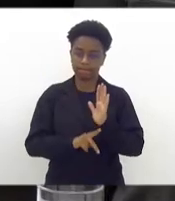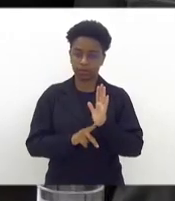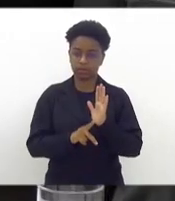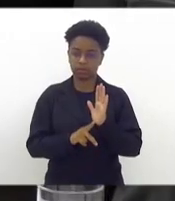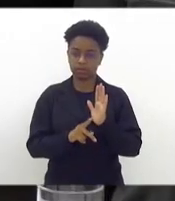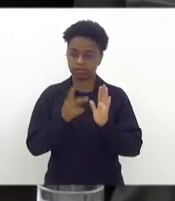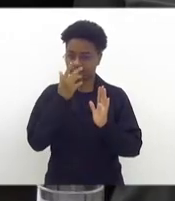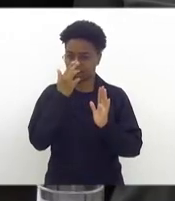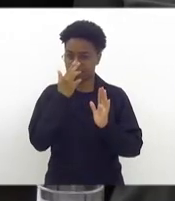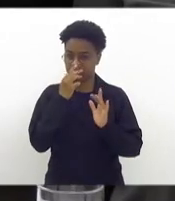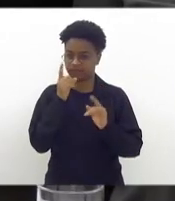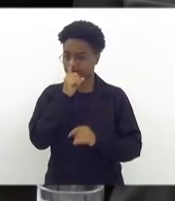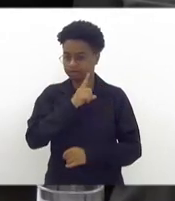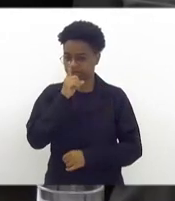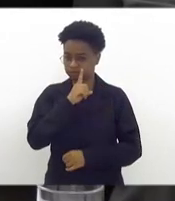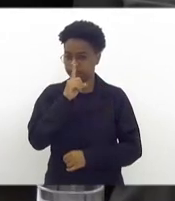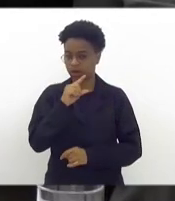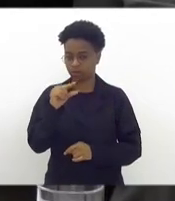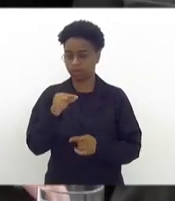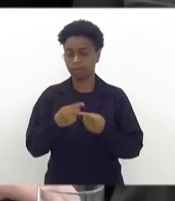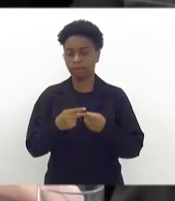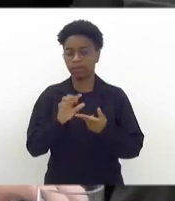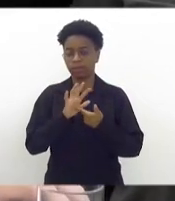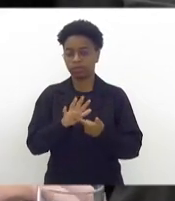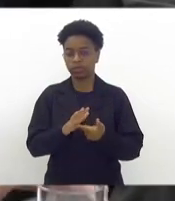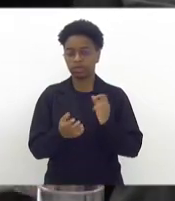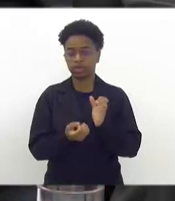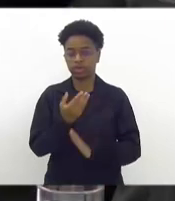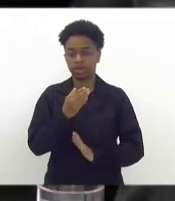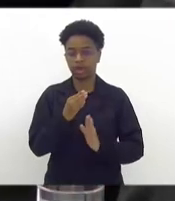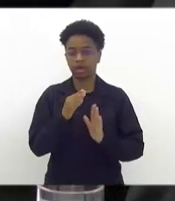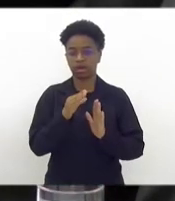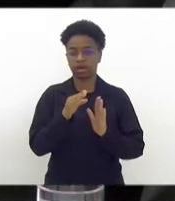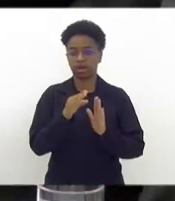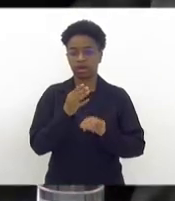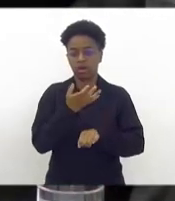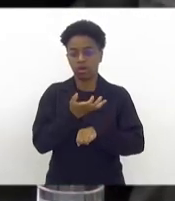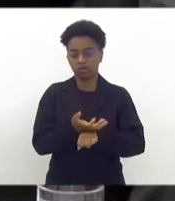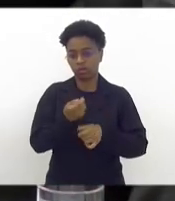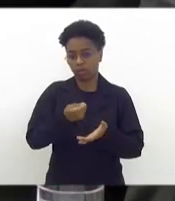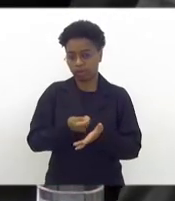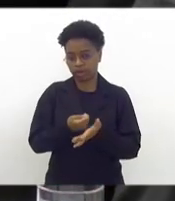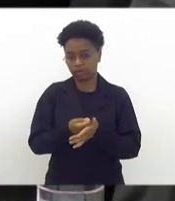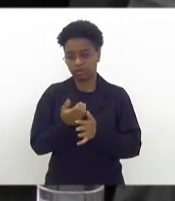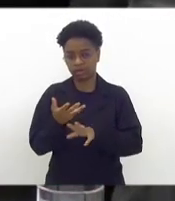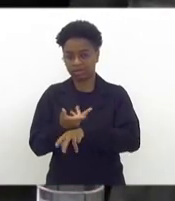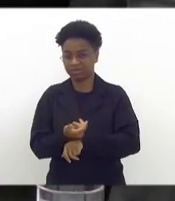parece ser um erro material, porque ele fala criar um componente curricular obrigatório, transversal.